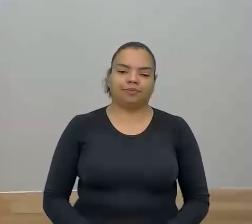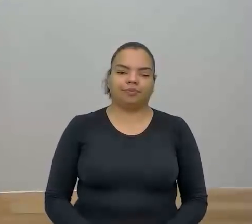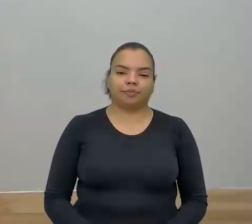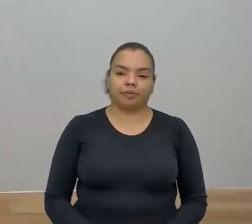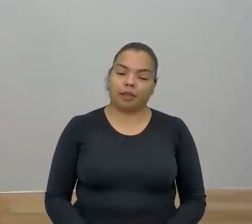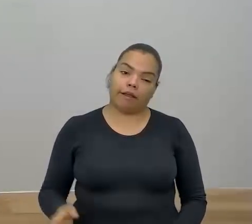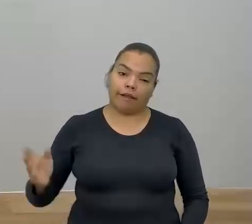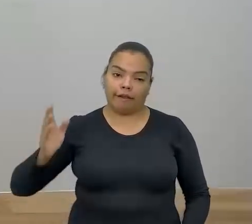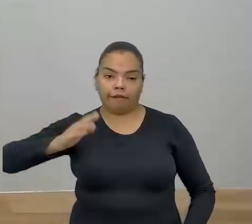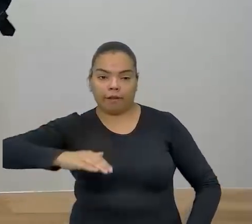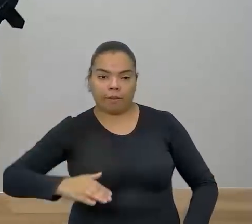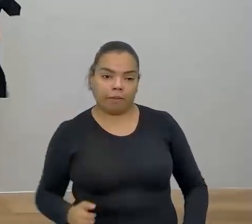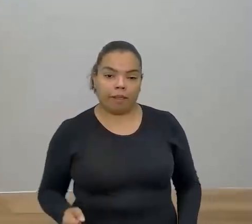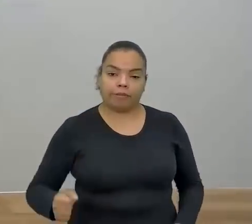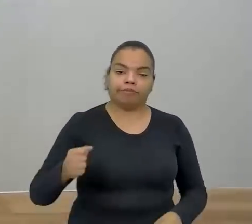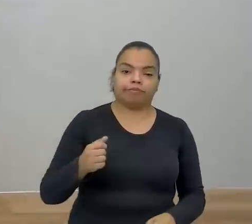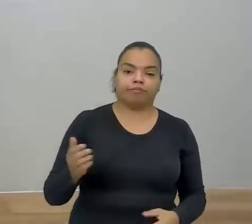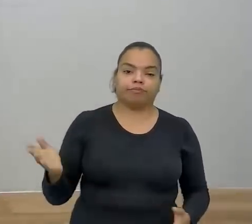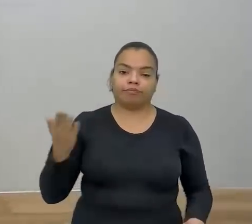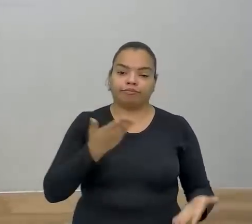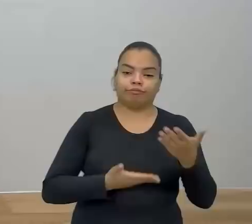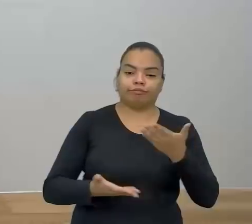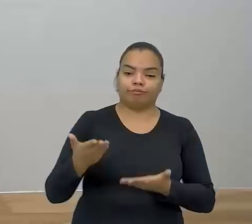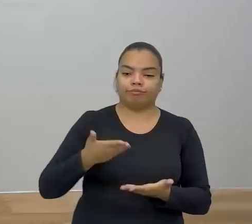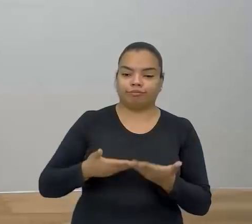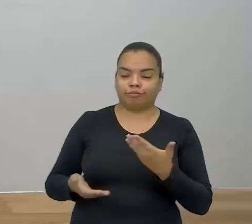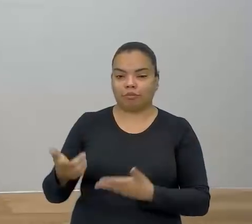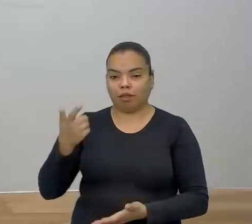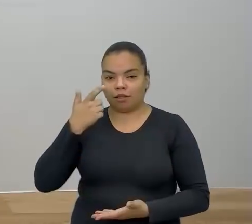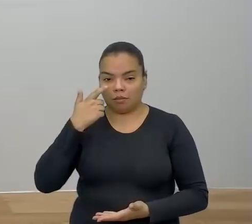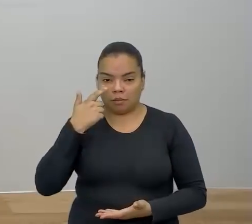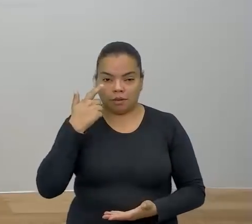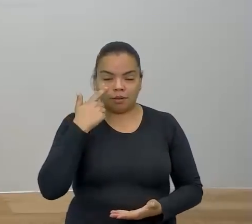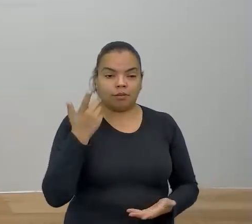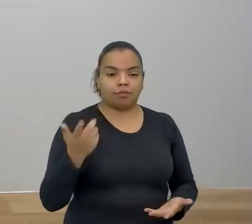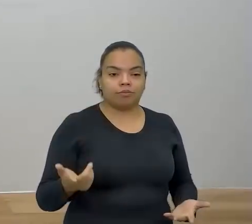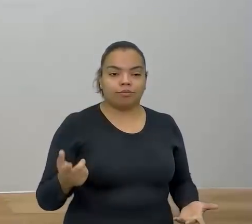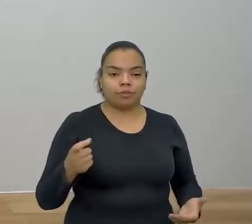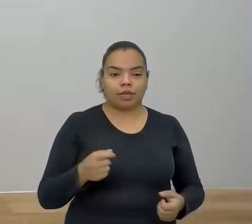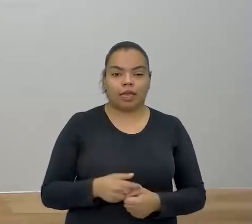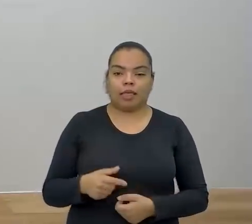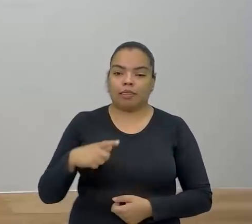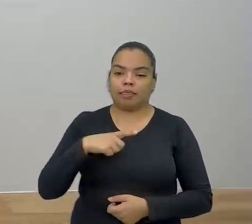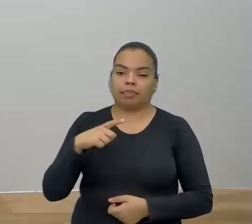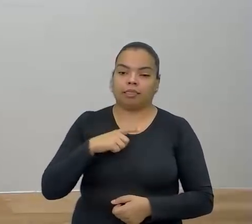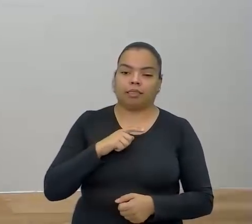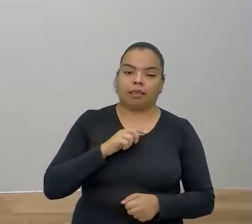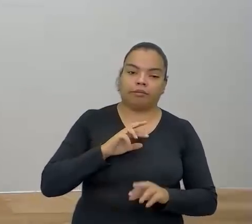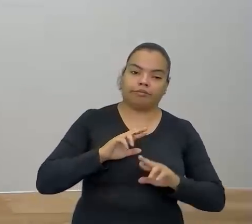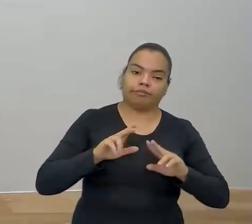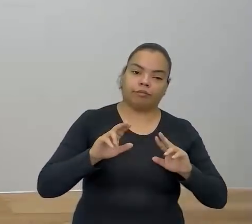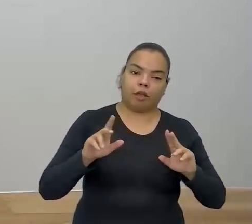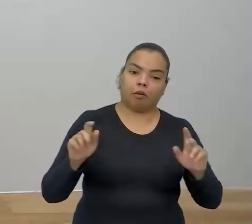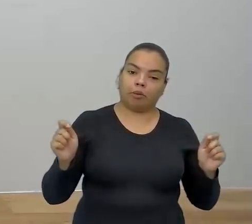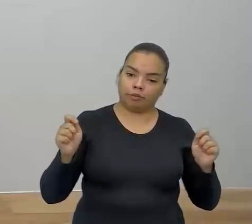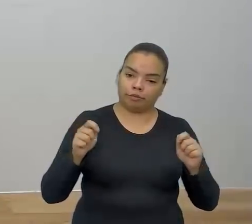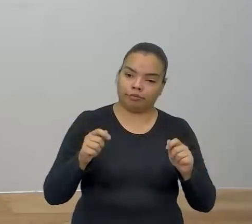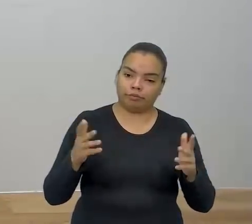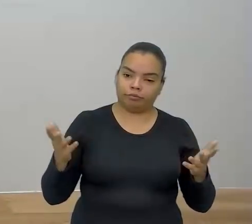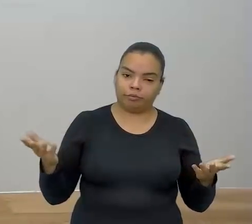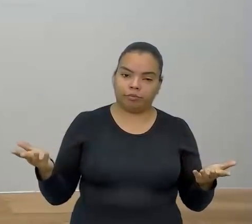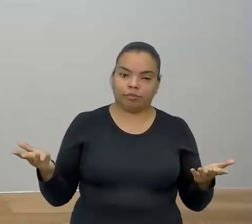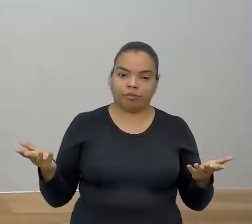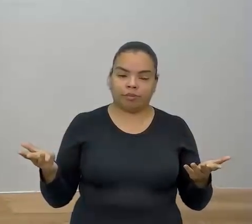Vamos lá, então, socializar aqui as impressões de vocês a respeito da obra. A gente tem aqui algumas afirmações e